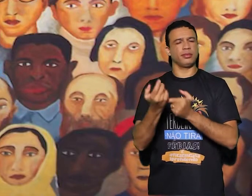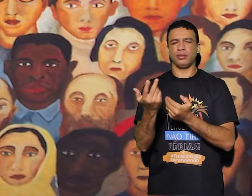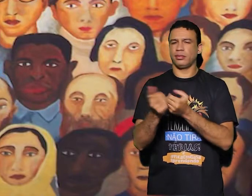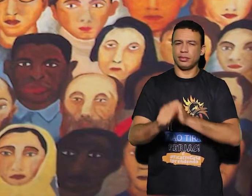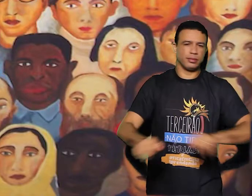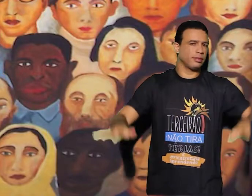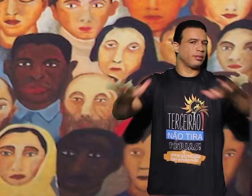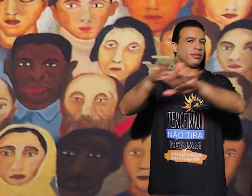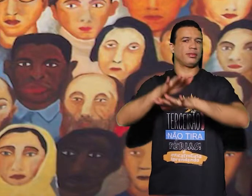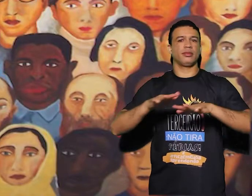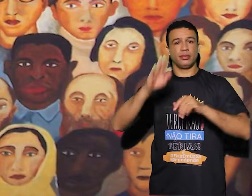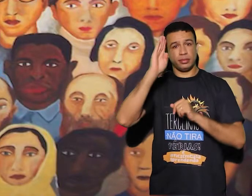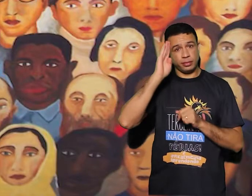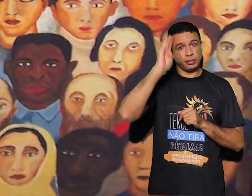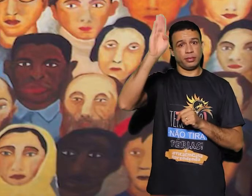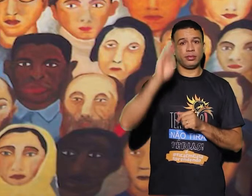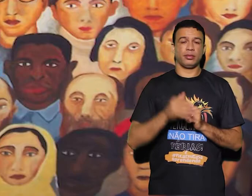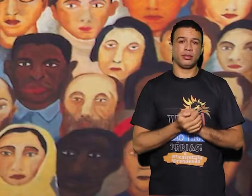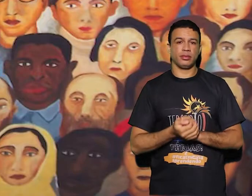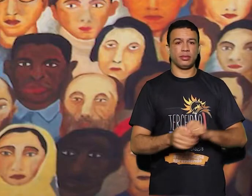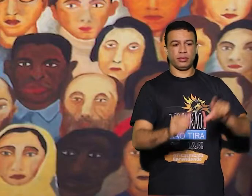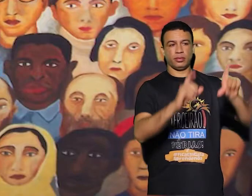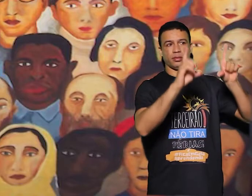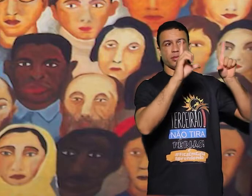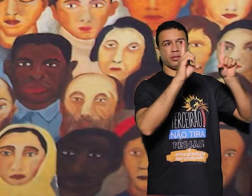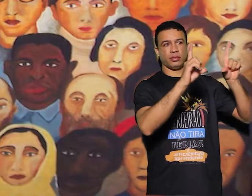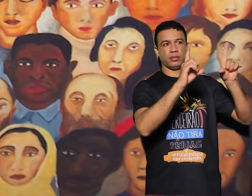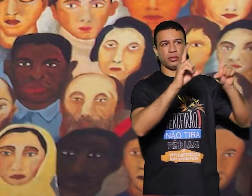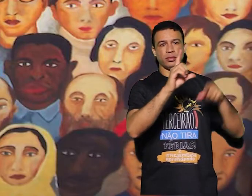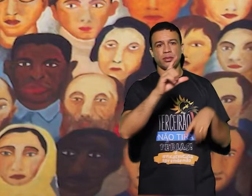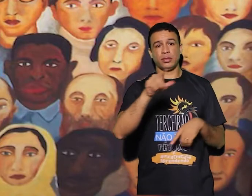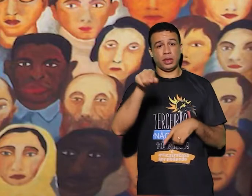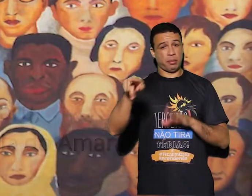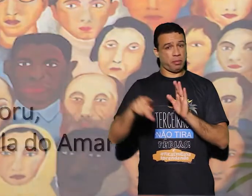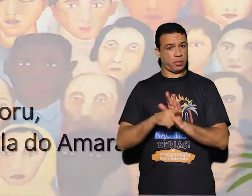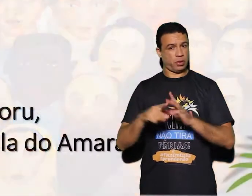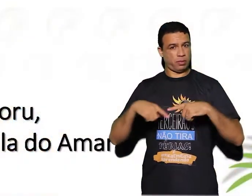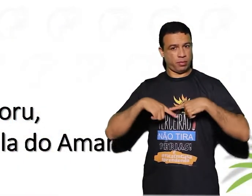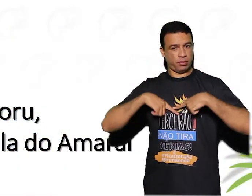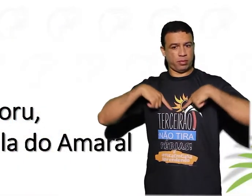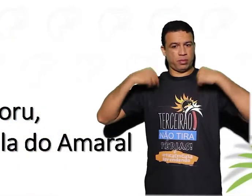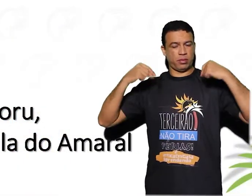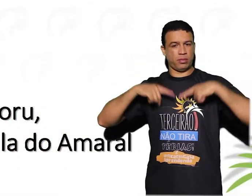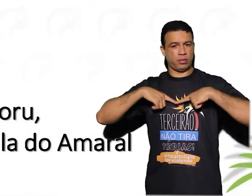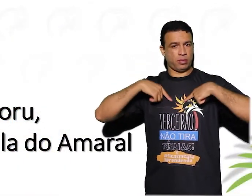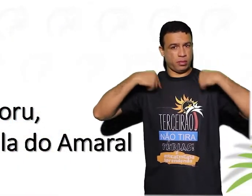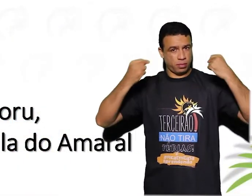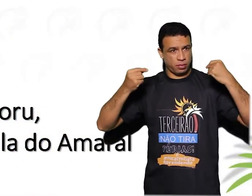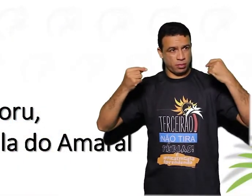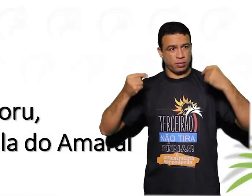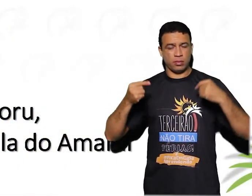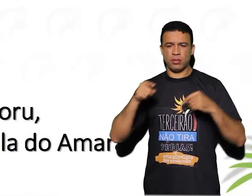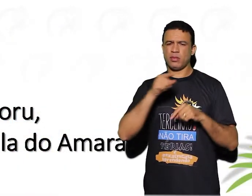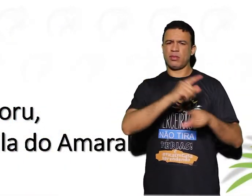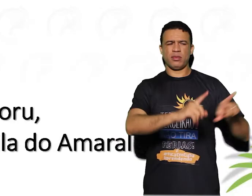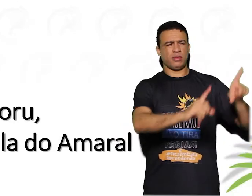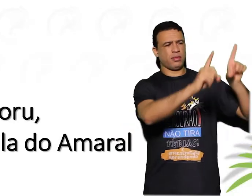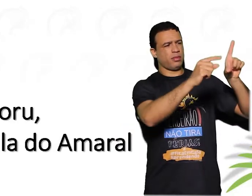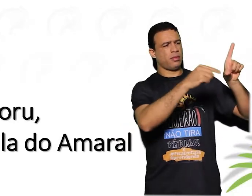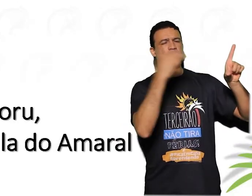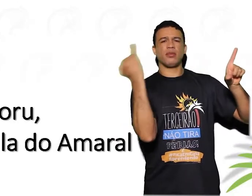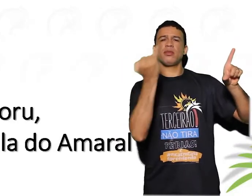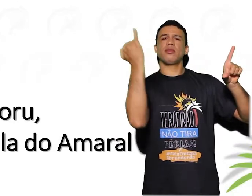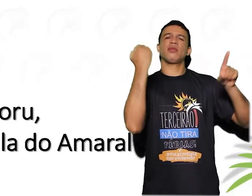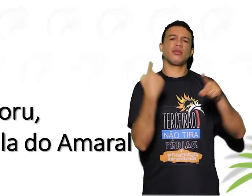arte, sociologia e por aí vai, e principalmente, nossa última obra, o Abaporu de Tarsila do Amaral. Professor, mas por